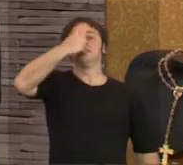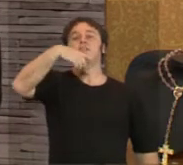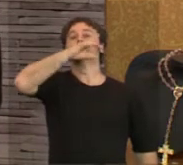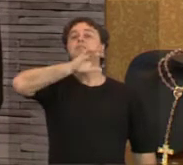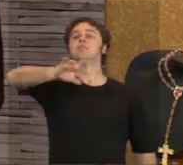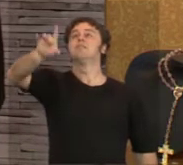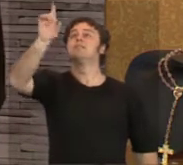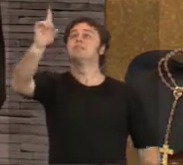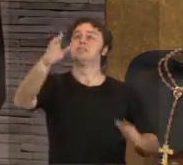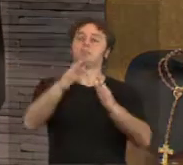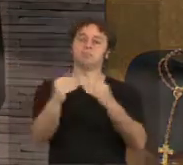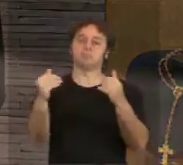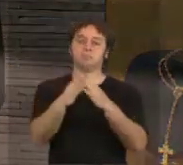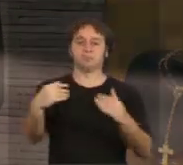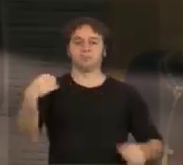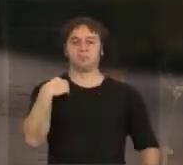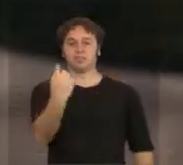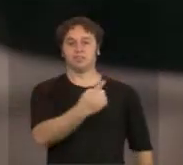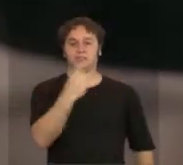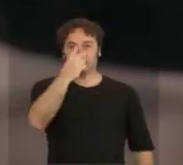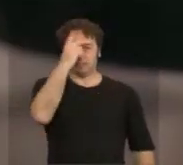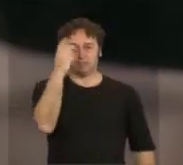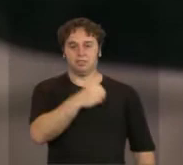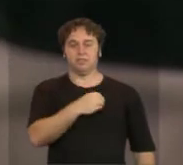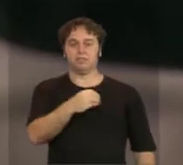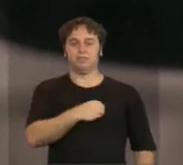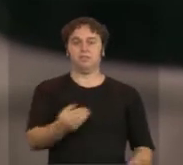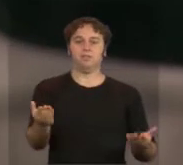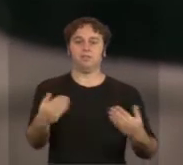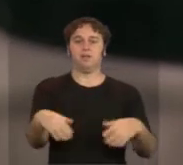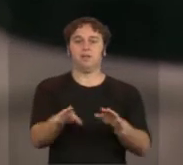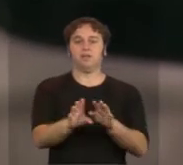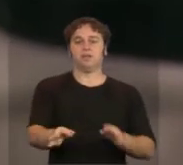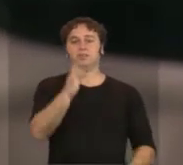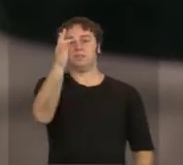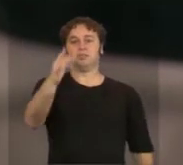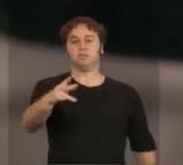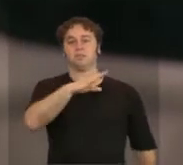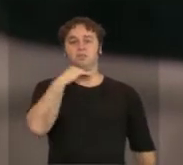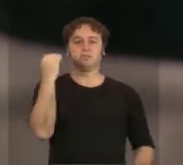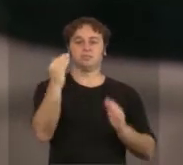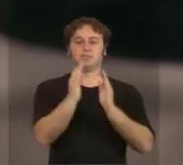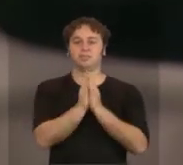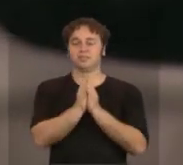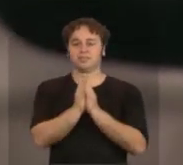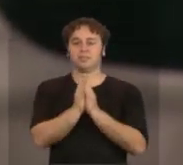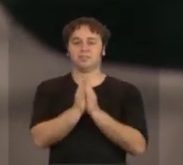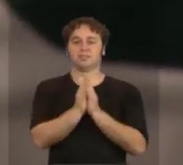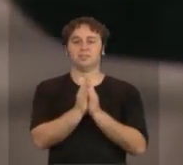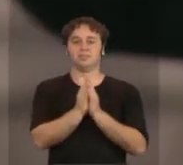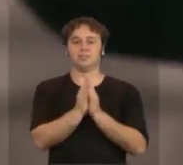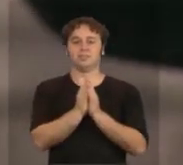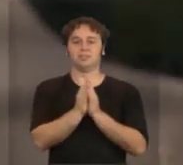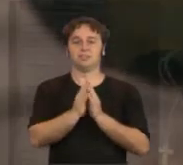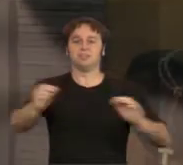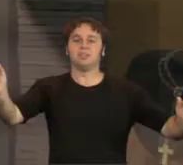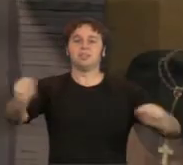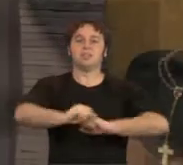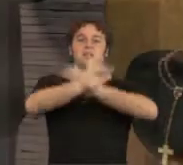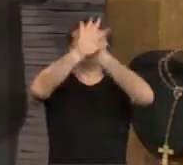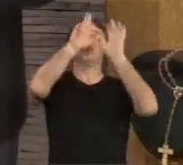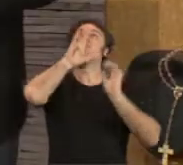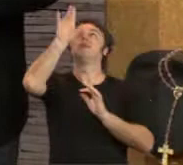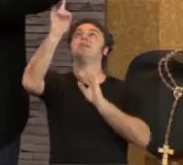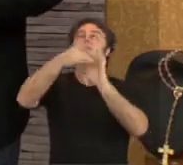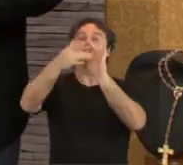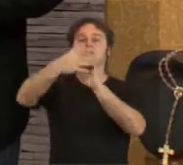Jesus. Santa Maria, Mãe de Deus, rogai por nós, pecadores, agora e na hora de nossa morte. Amém. Glória ao Pai,